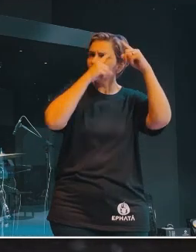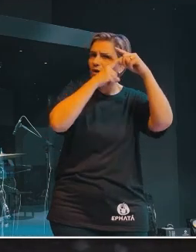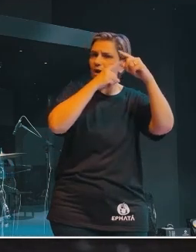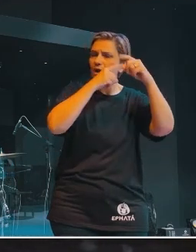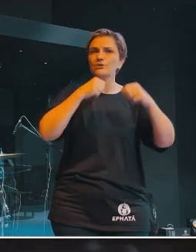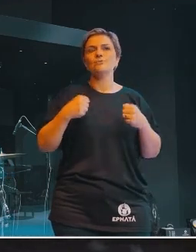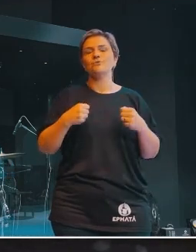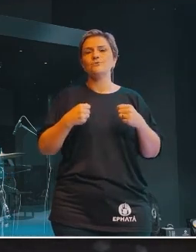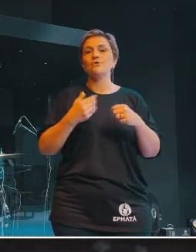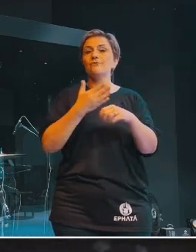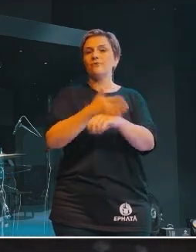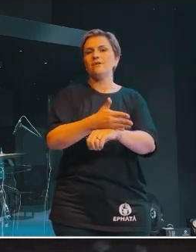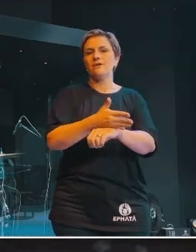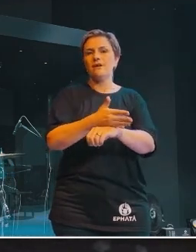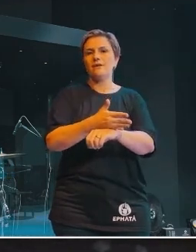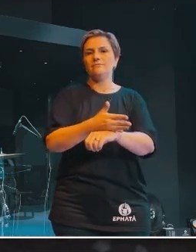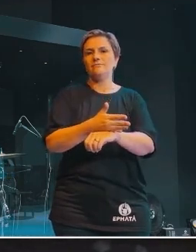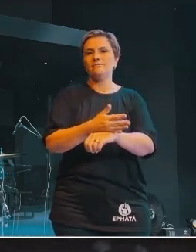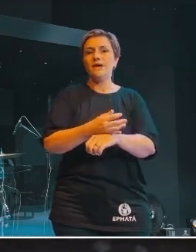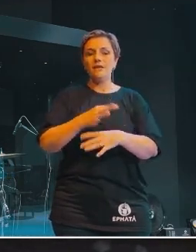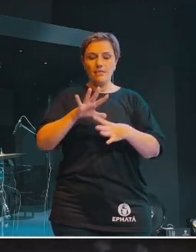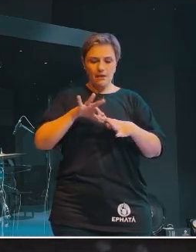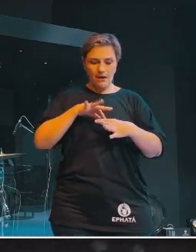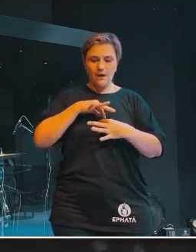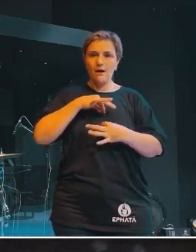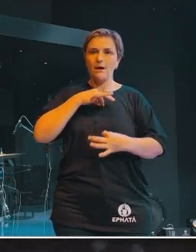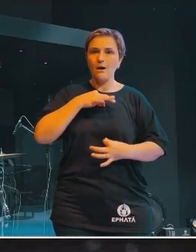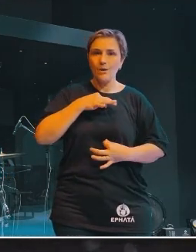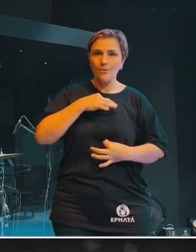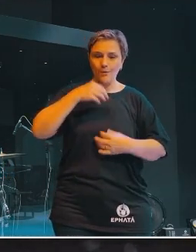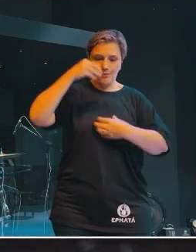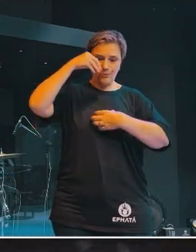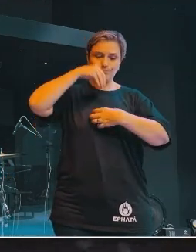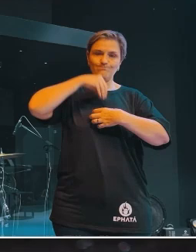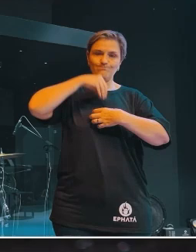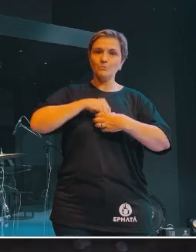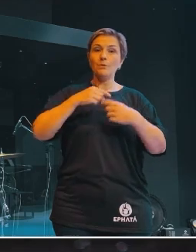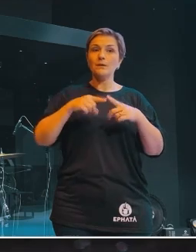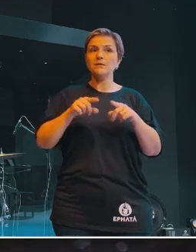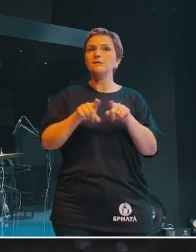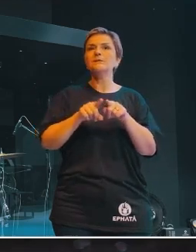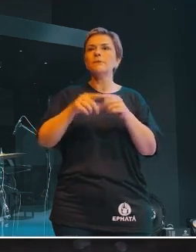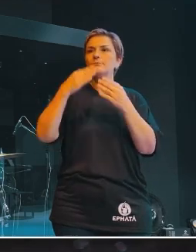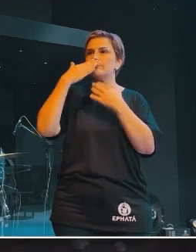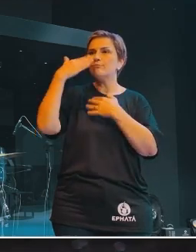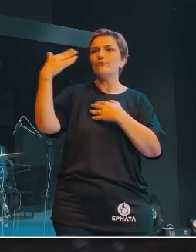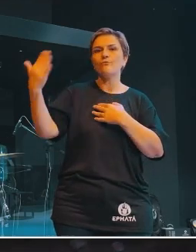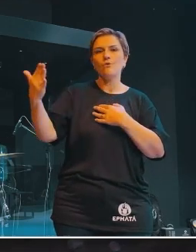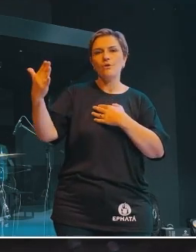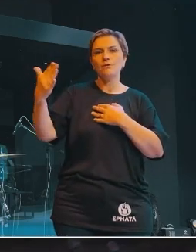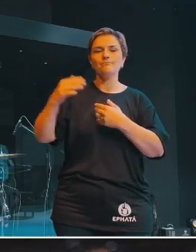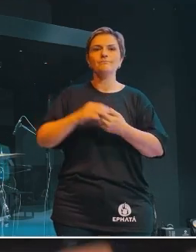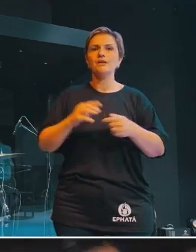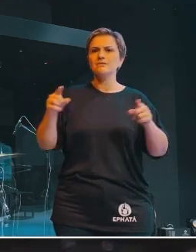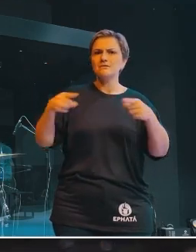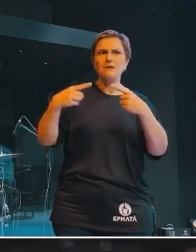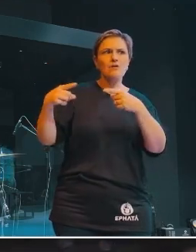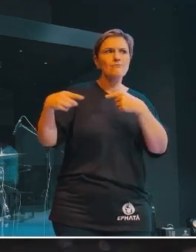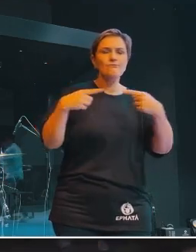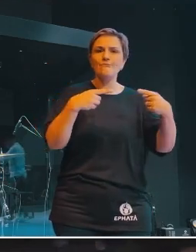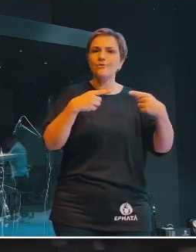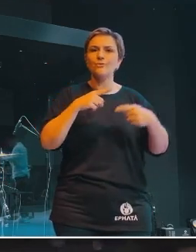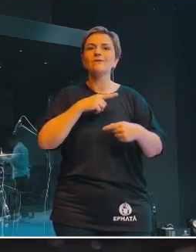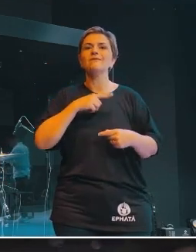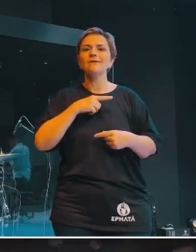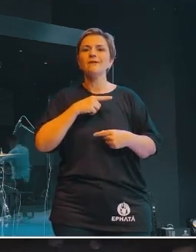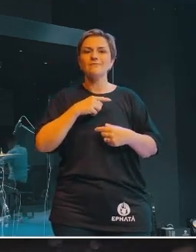as guerras internas da alma, como também as guerras externas. Ele vai falar dos vários desafios que teve que enfrentar,